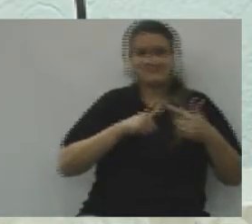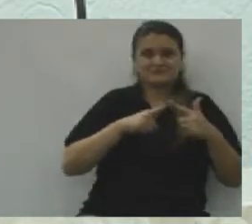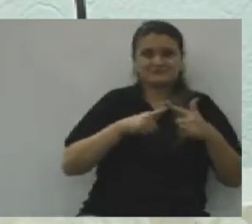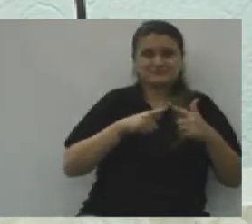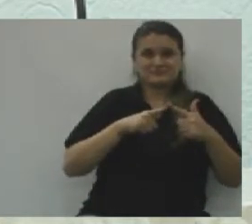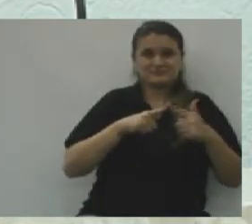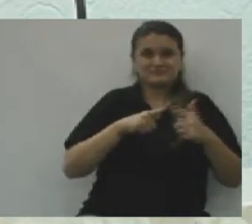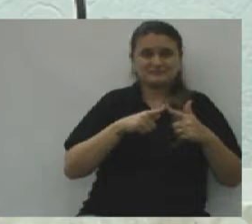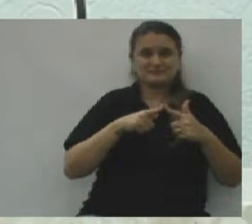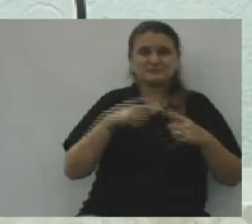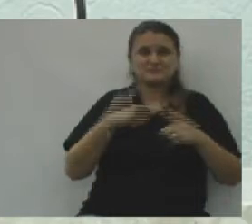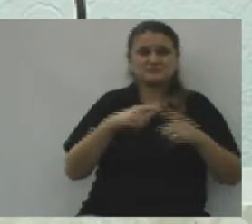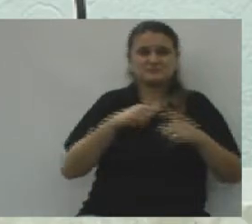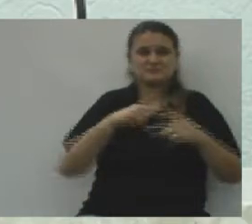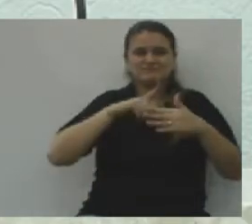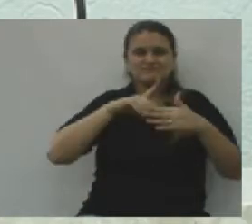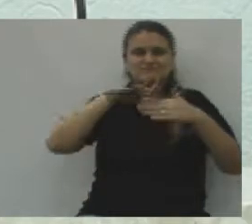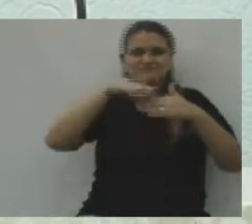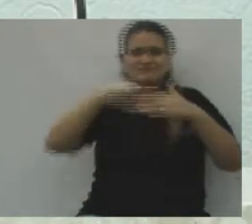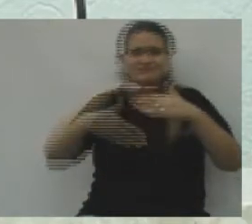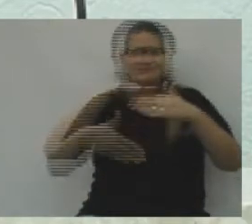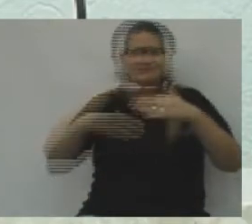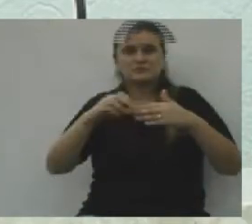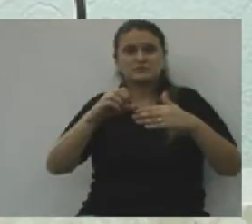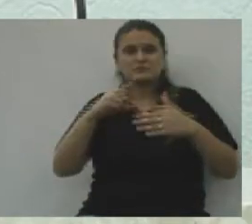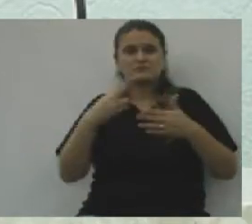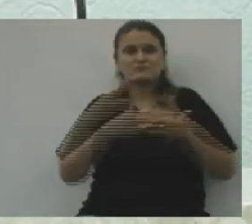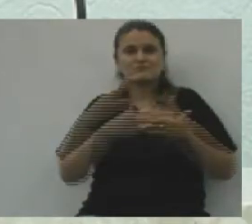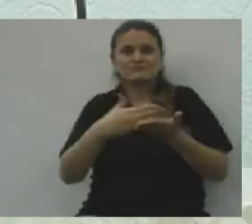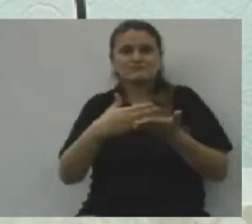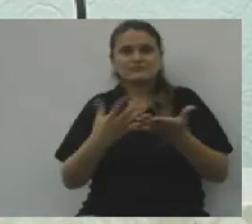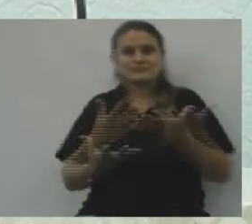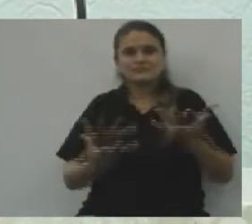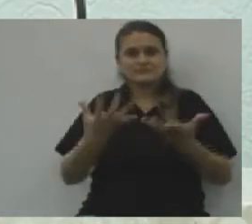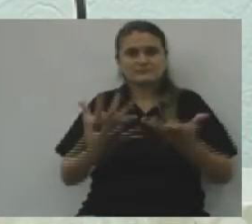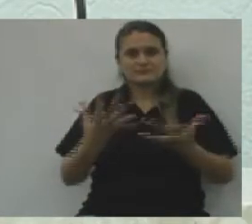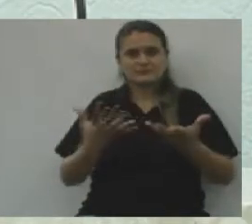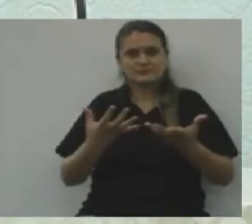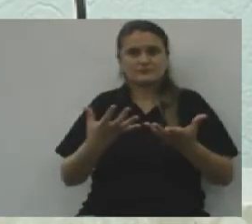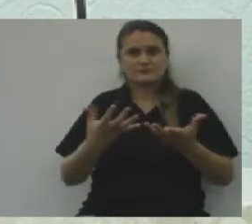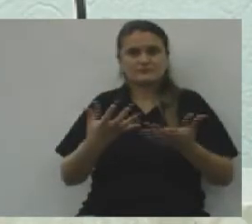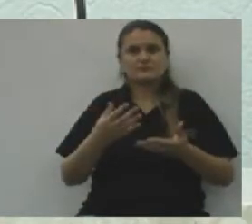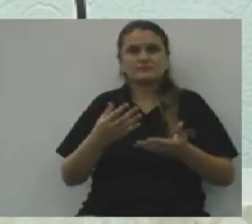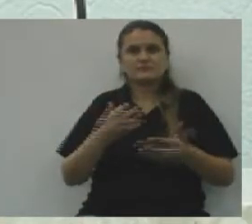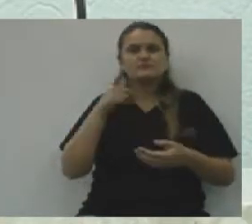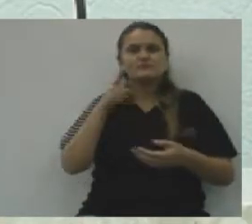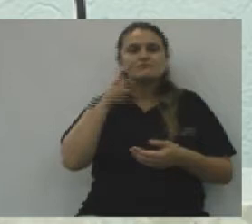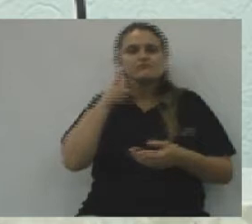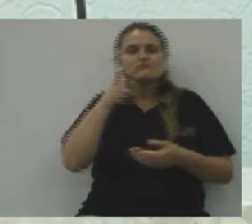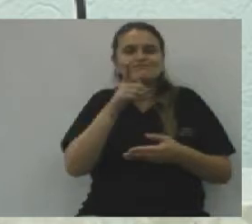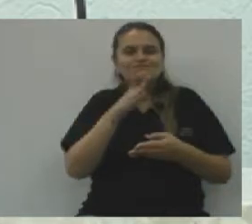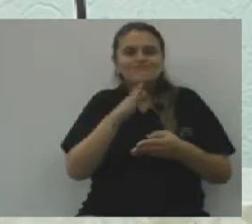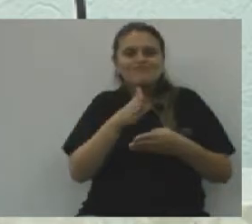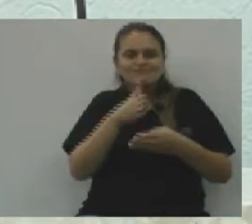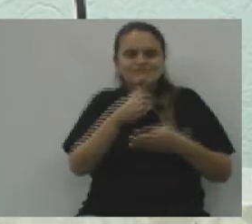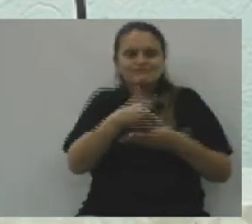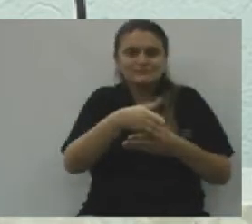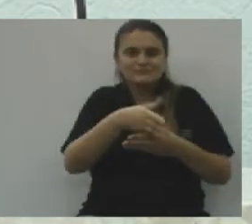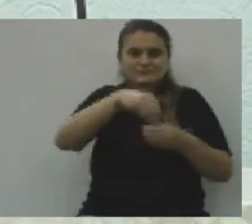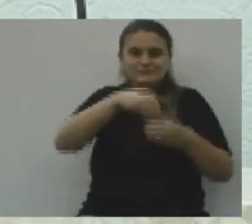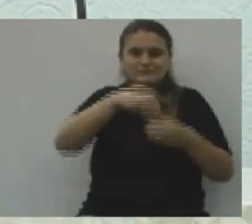declive próximo ou ter início de fogo novamente. Adentrou no veículo e prestou